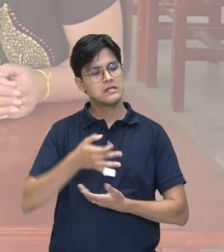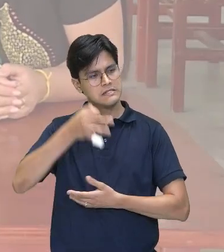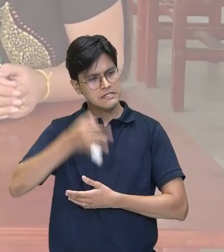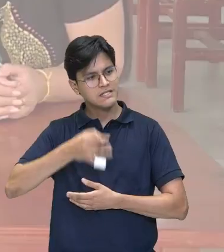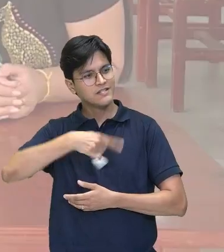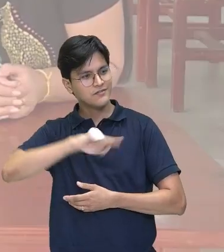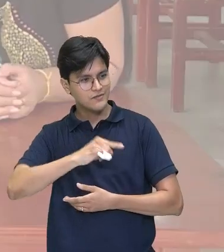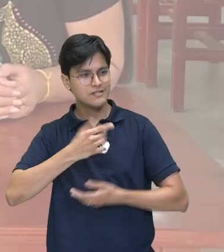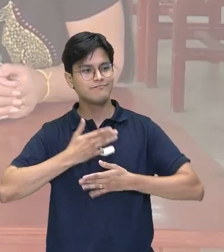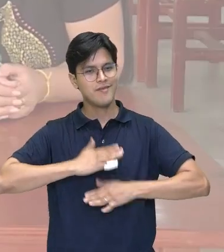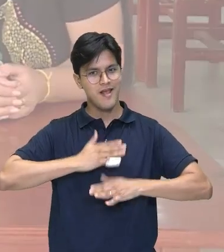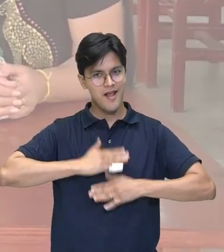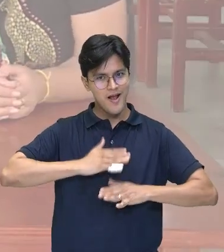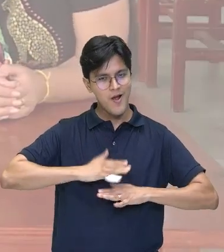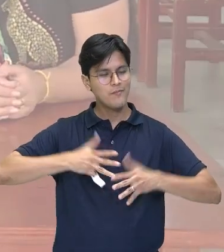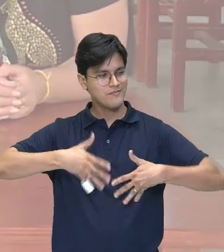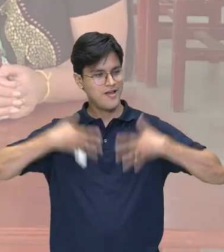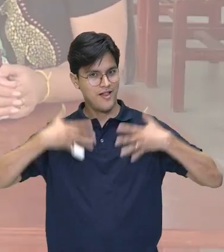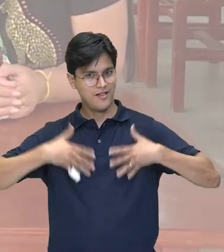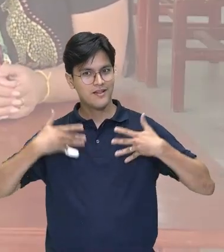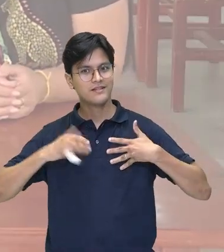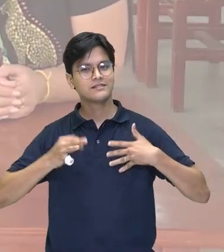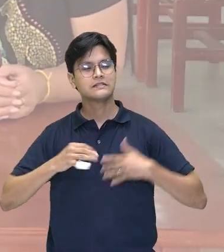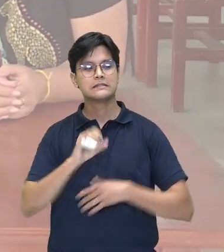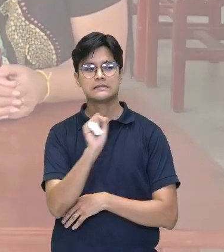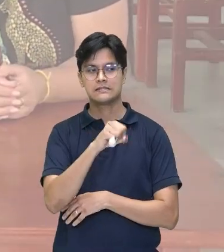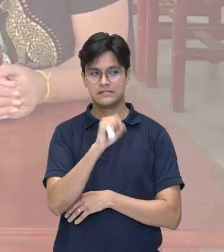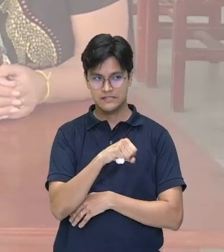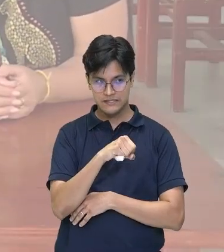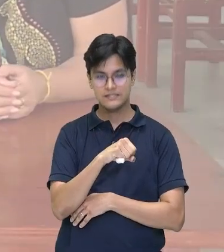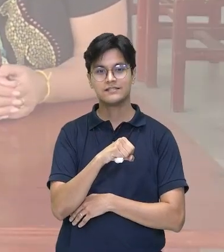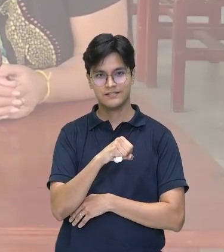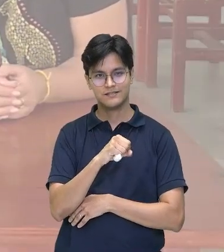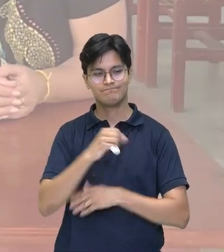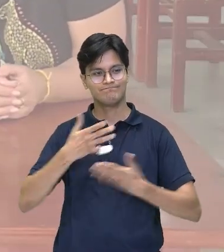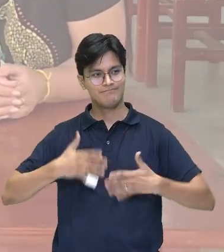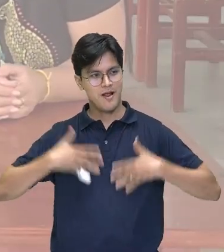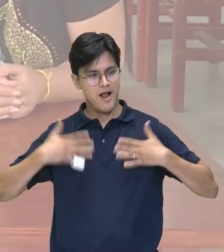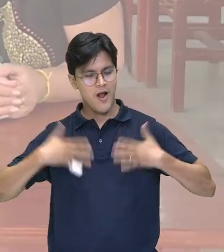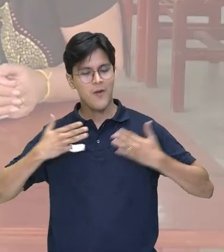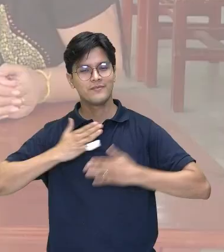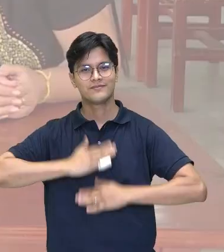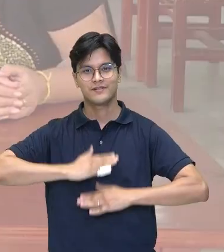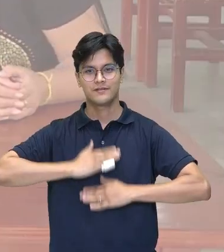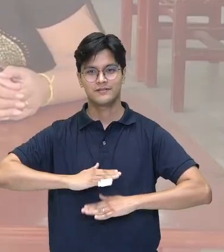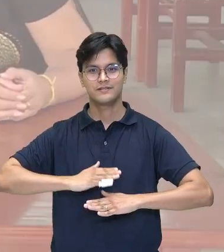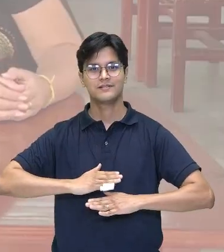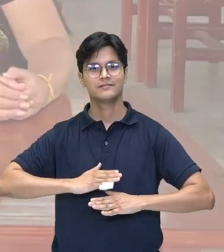né? Sim, calmamente, alegremente.